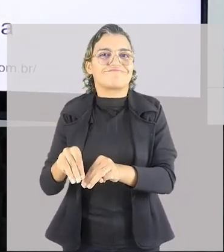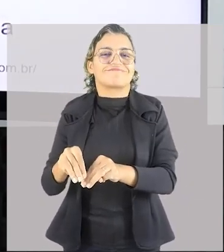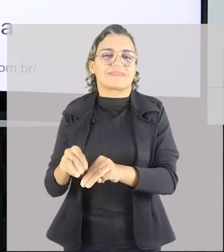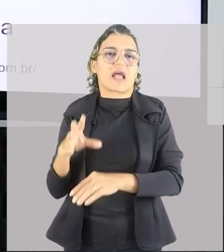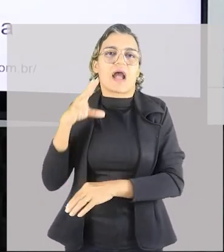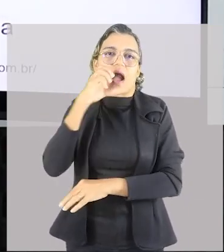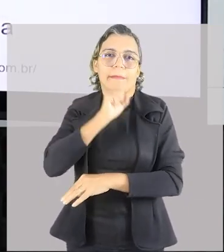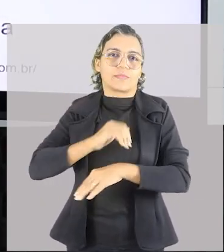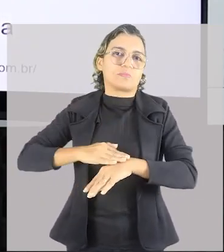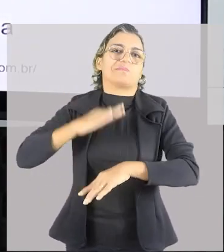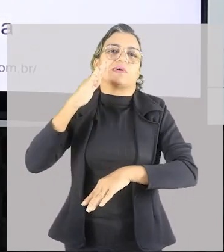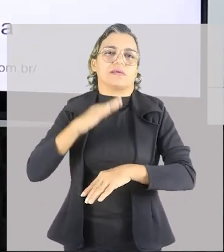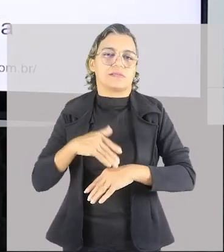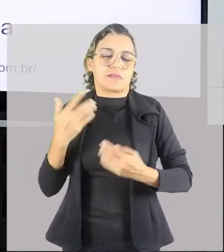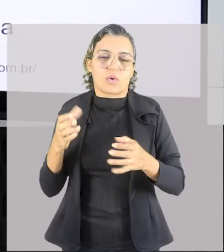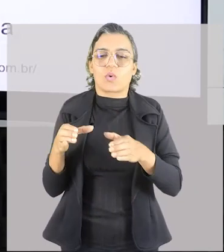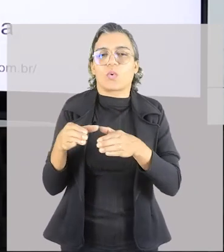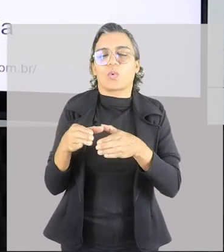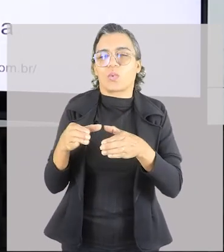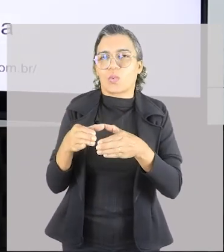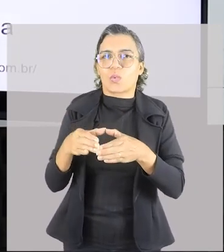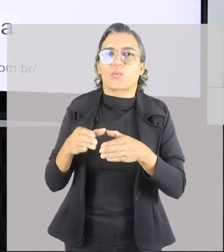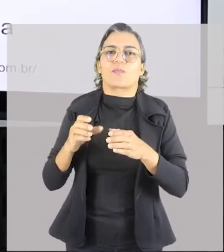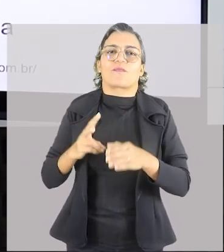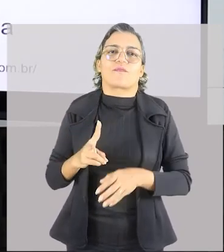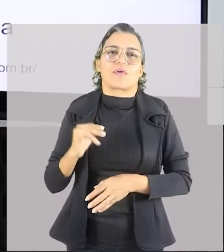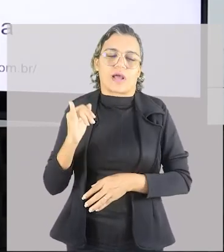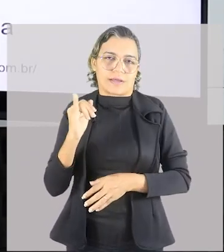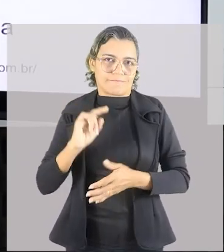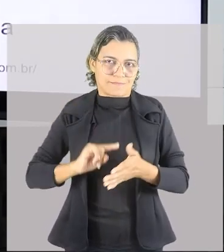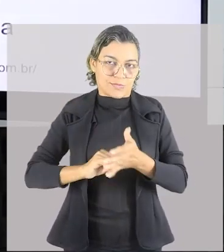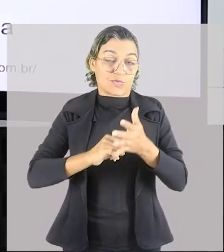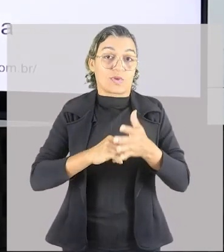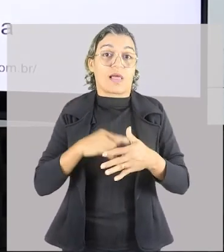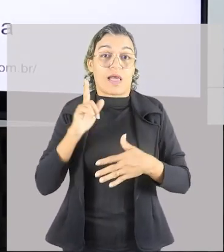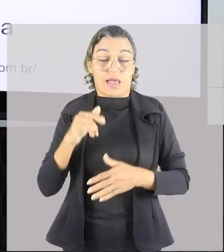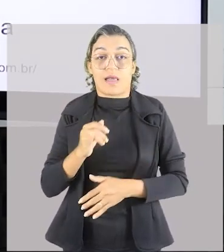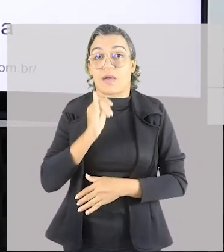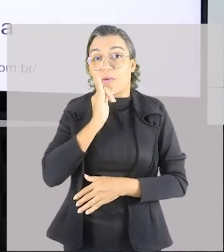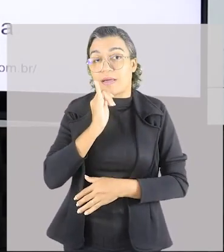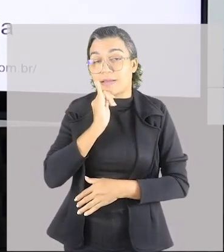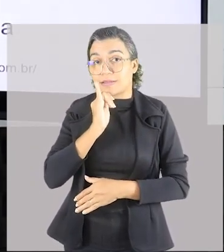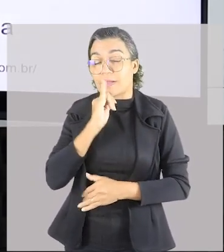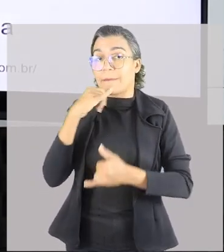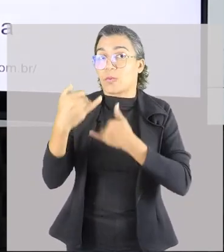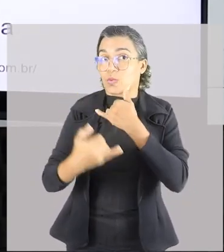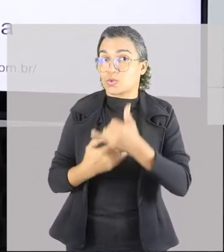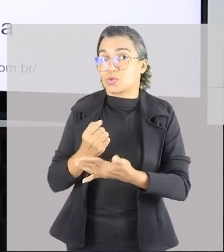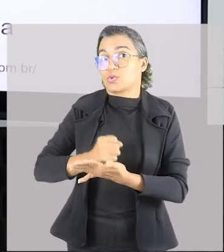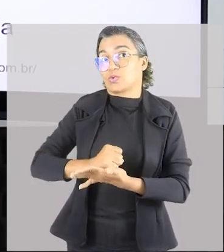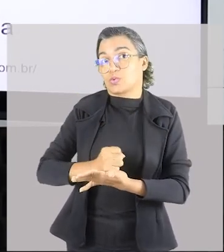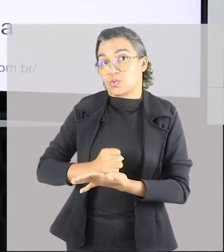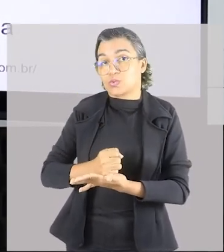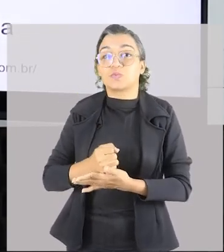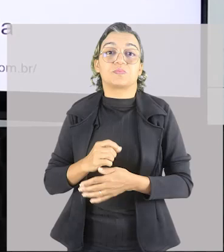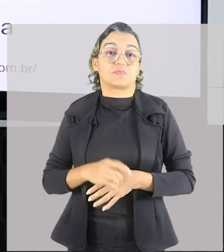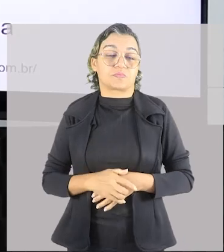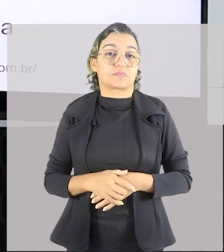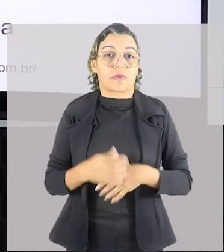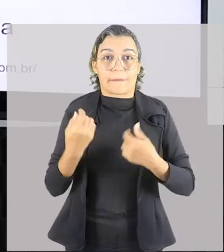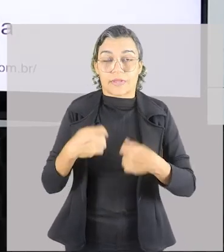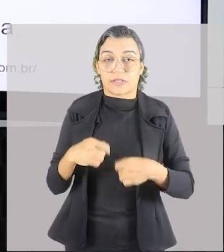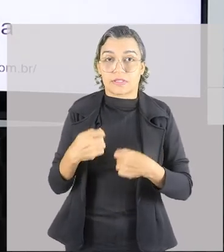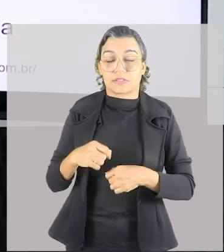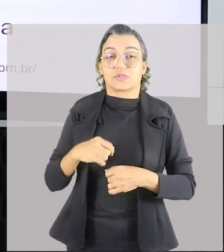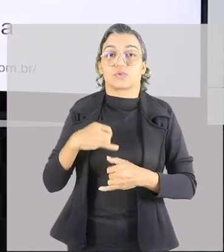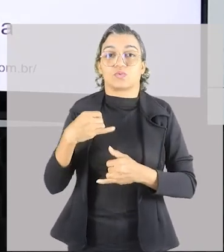rápido possível, é que esse grupo ele vai pontuar. Então, é um exemplo de jogo cooperativo, onde eles precisam